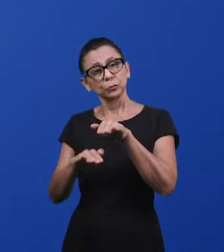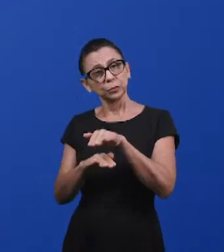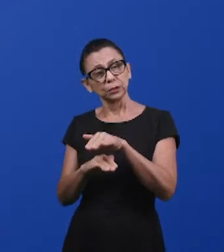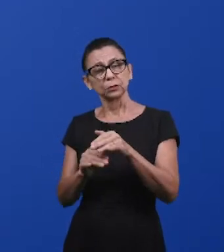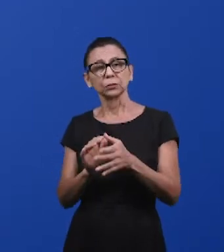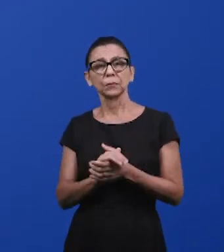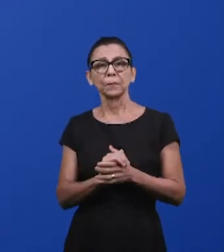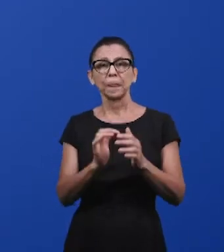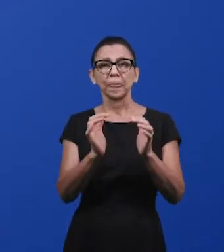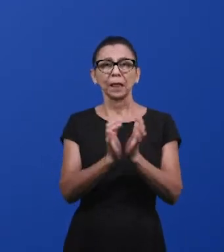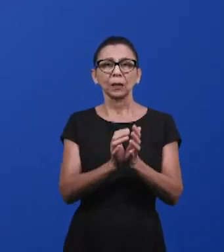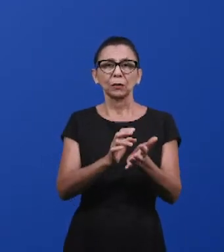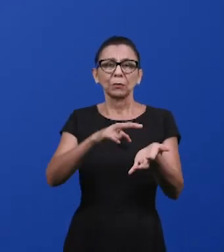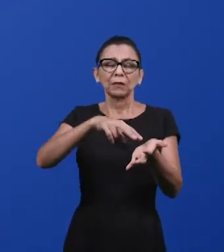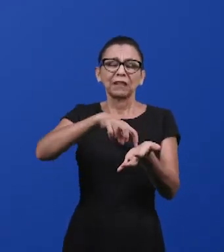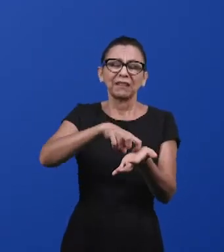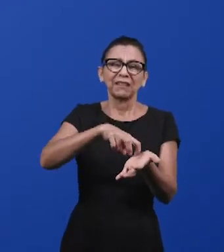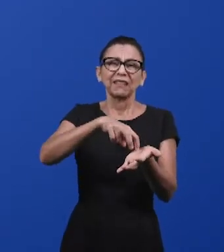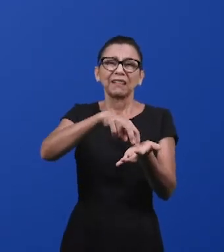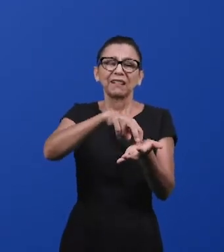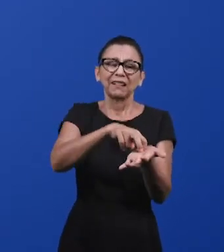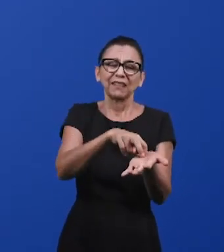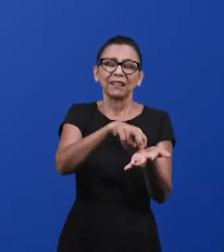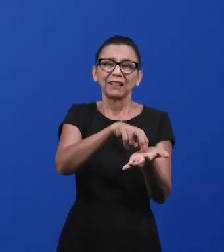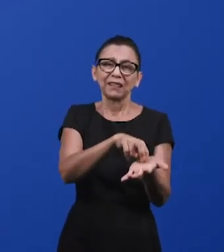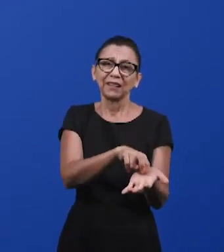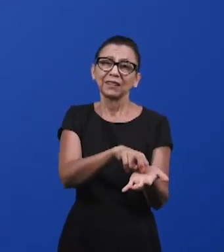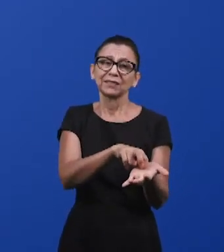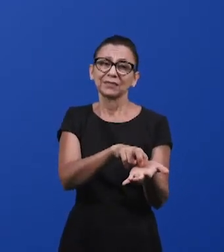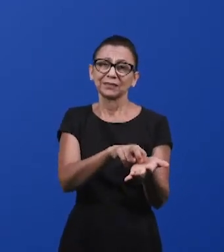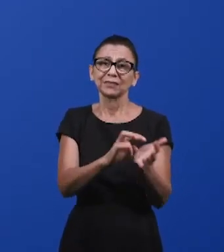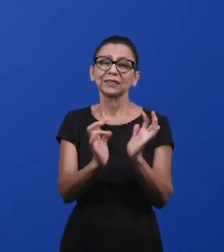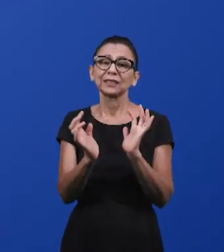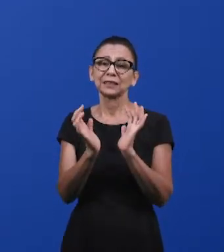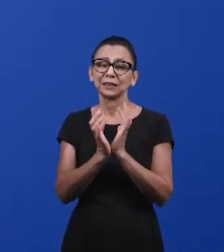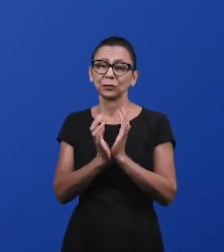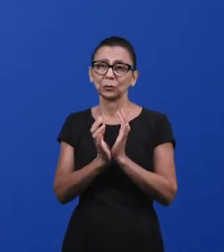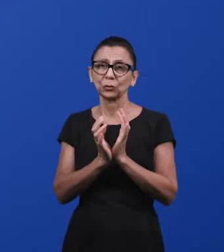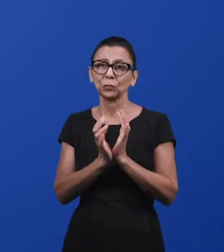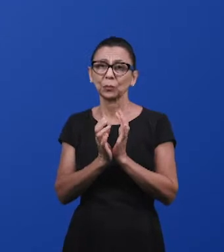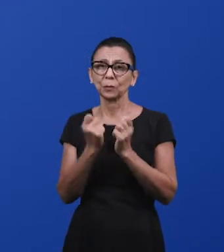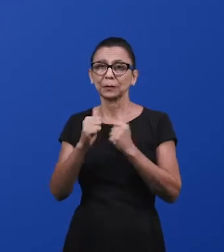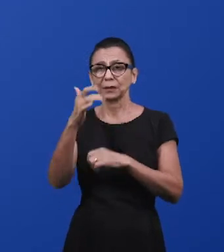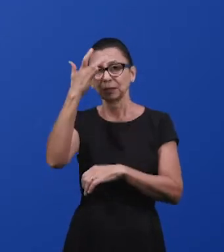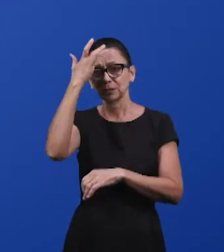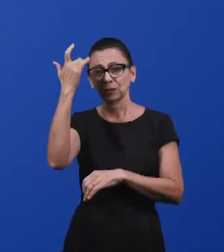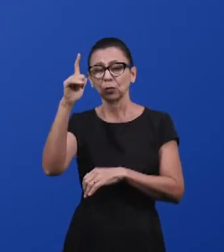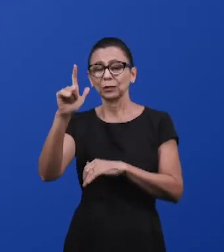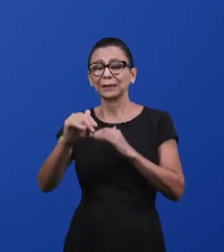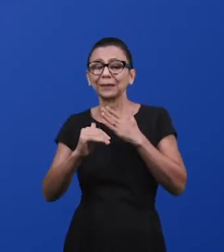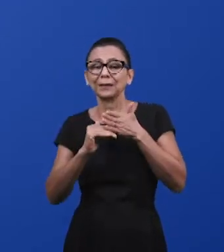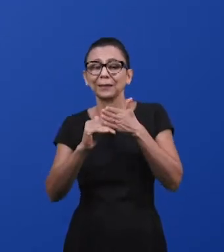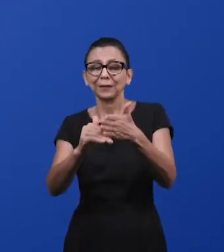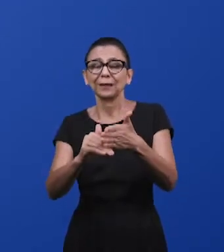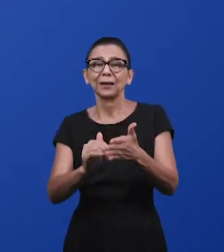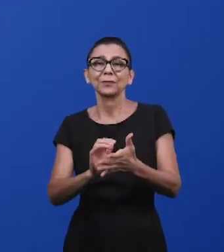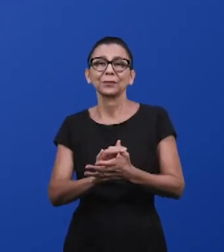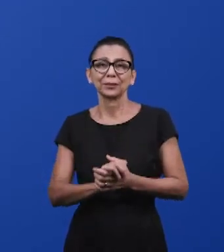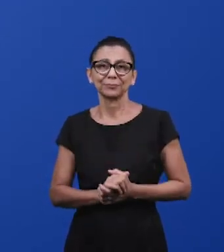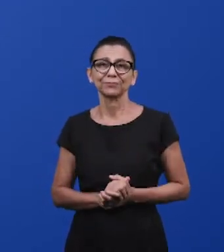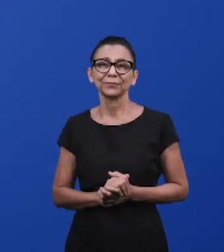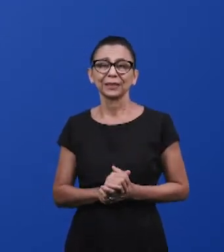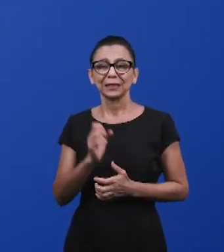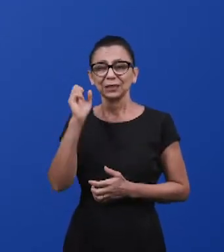Os aleijados, aqueles que só vão se forem carregados. Os mancos têm dificuldade para andar no